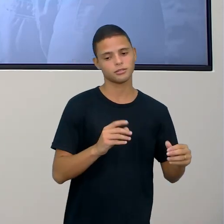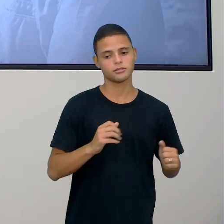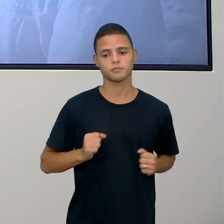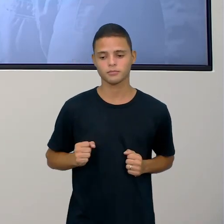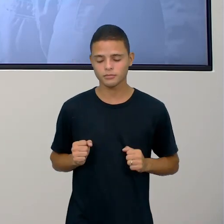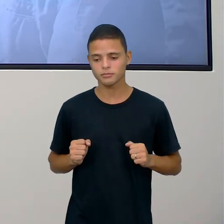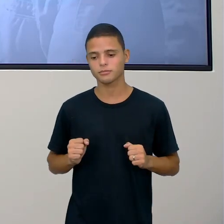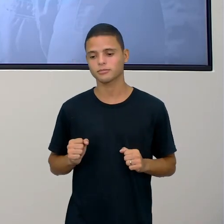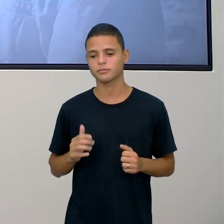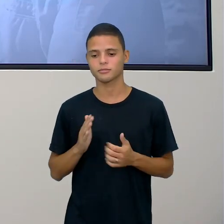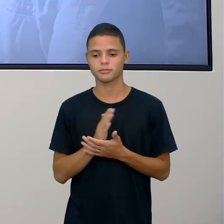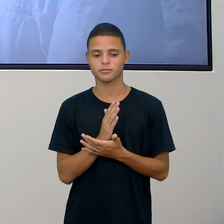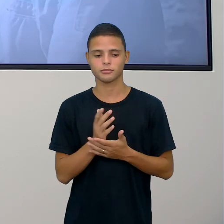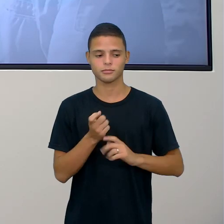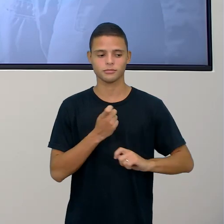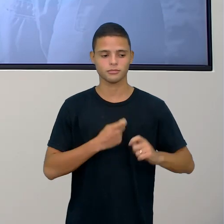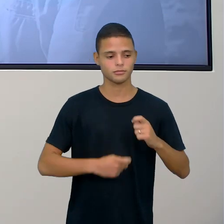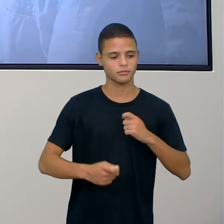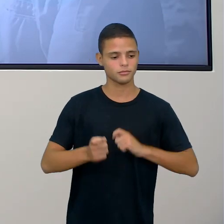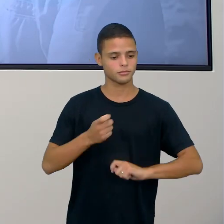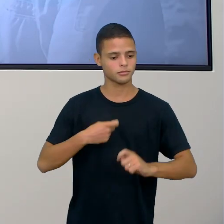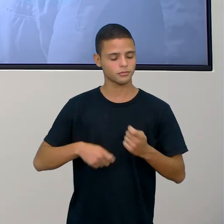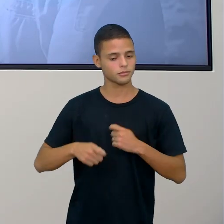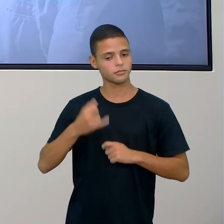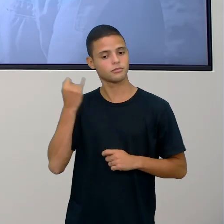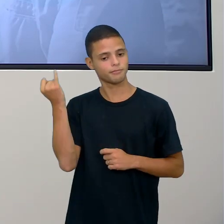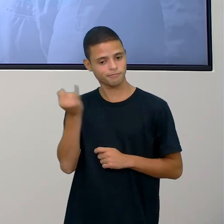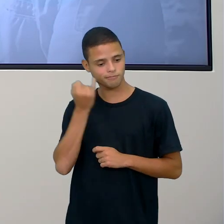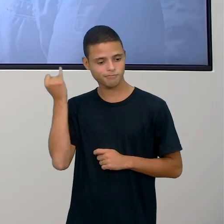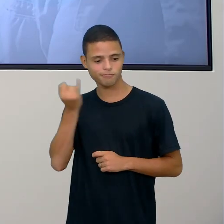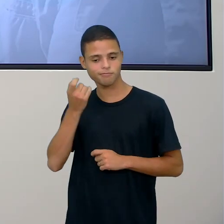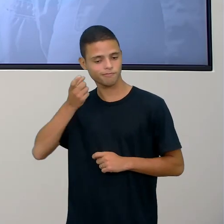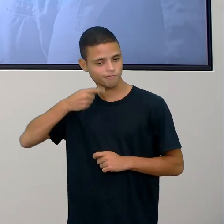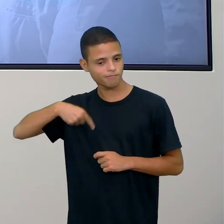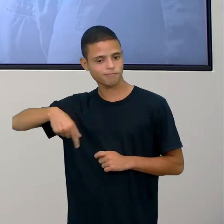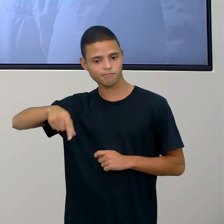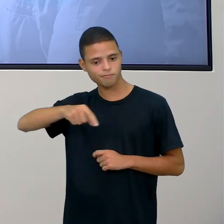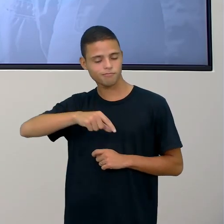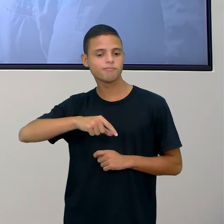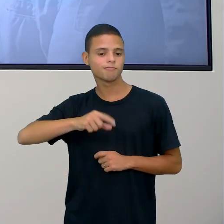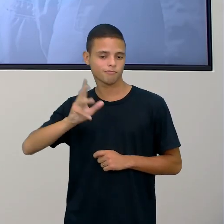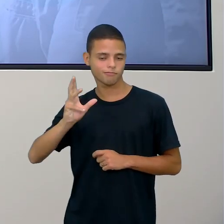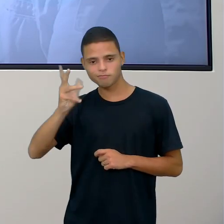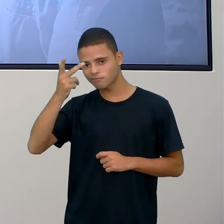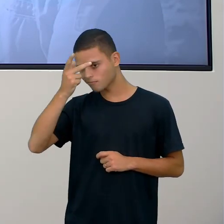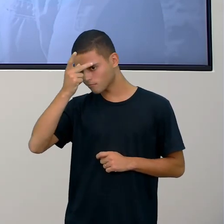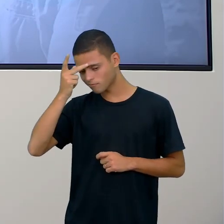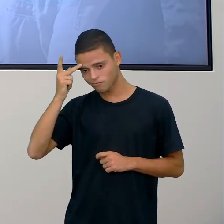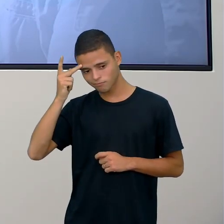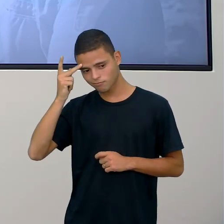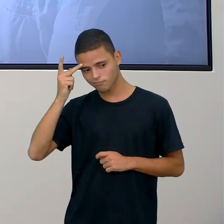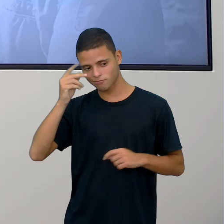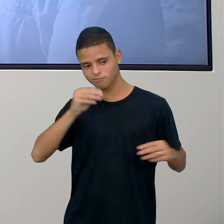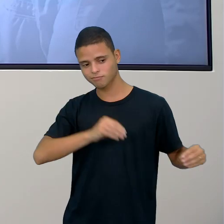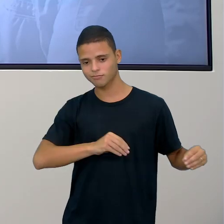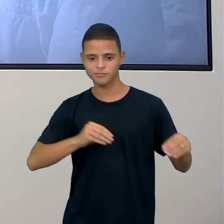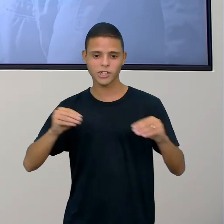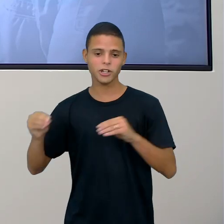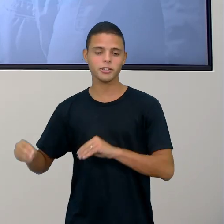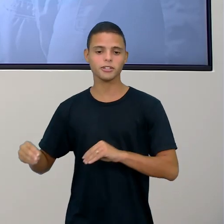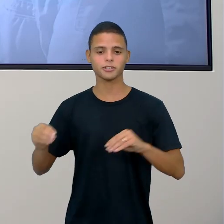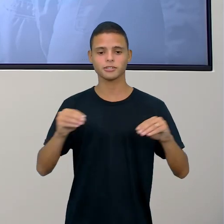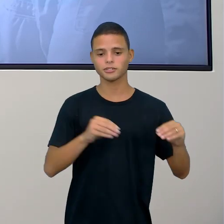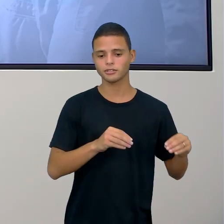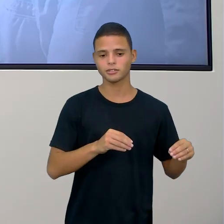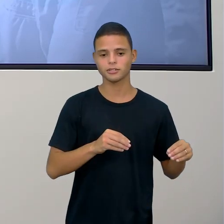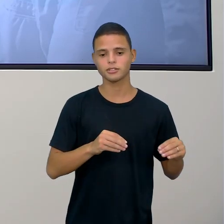econômicos. Então, uma causa muito importante é essa causa econômica que faz com que as pessoas migrem. E também a gente